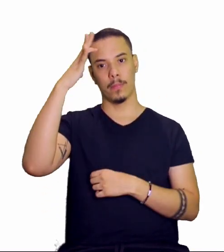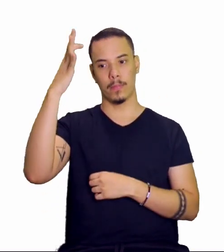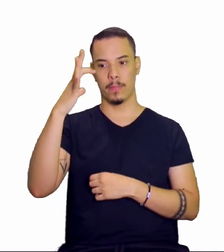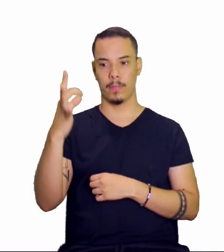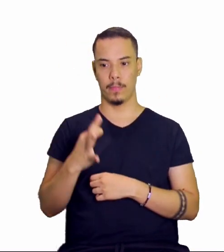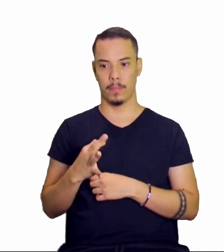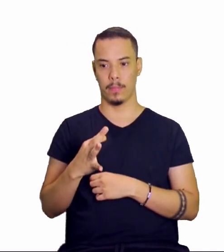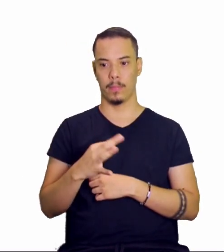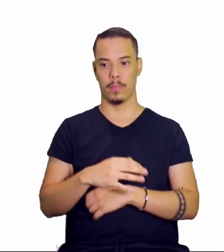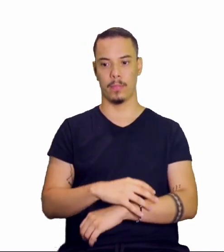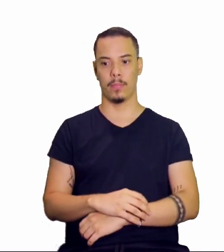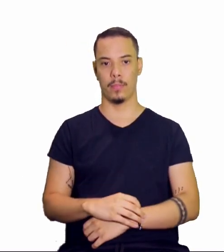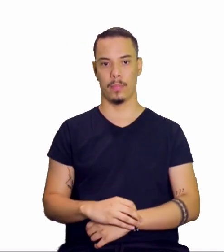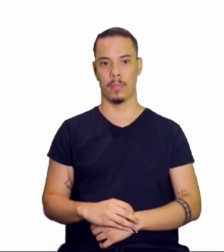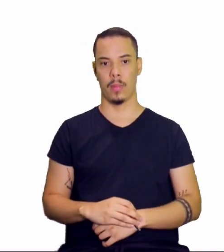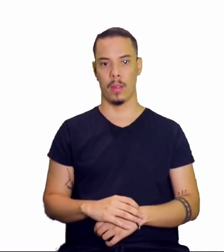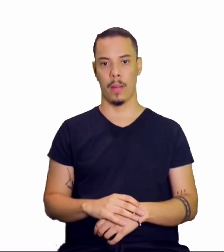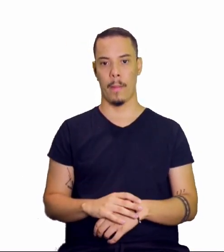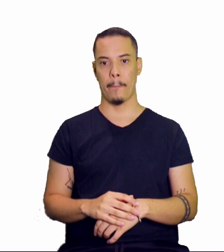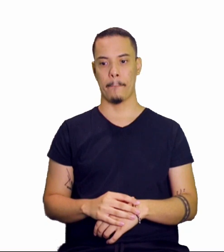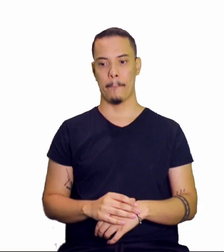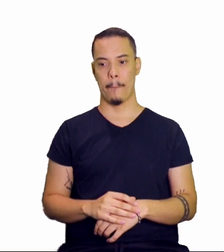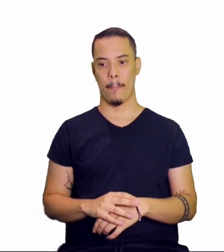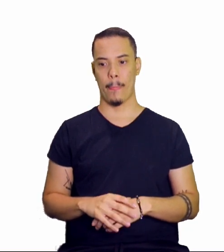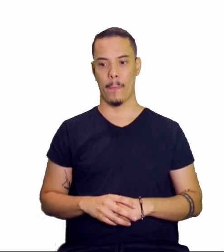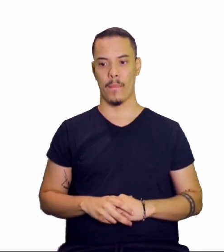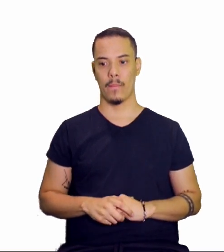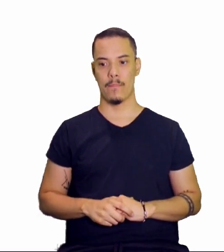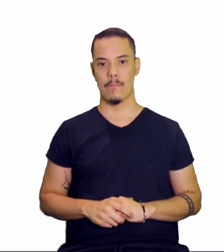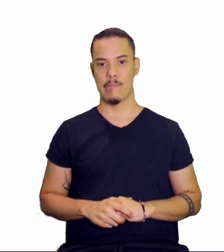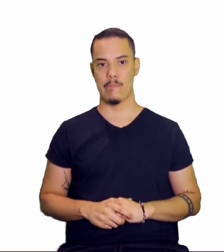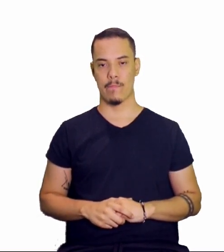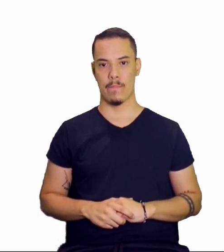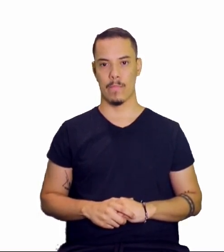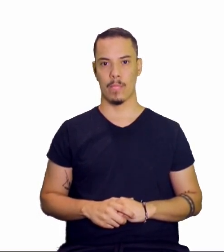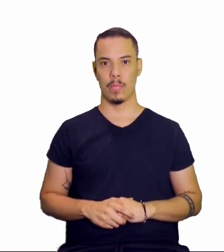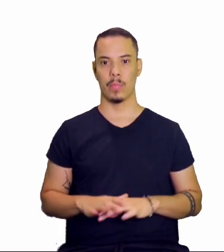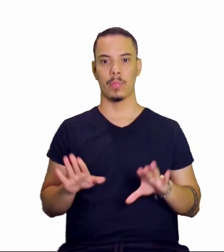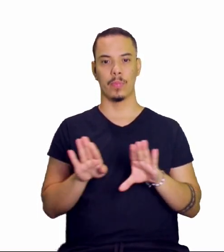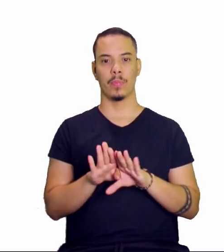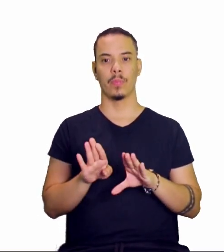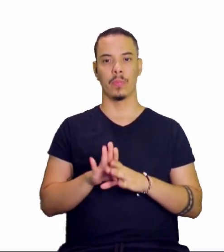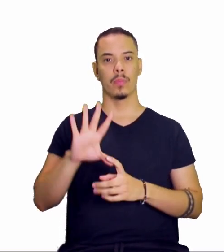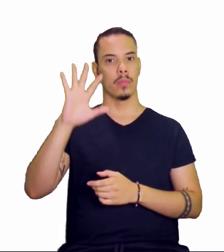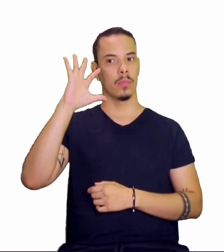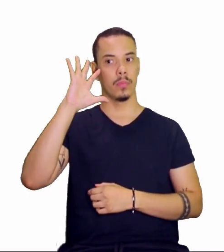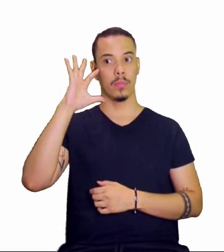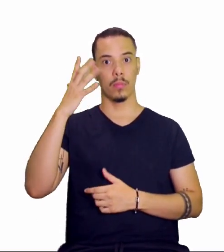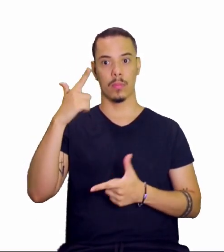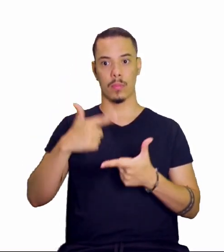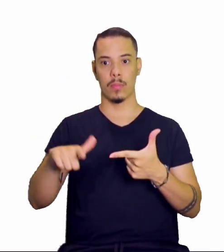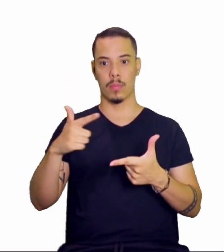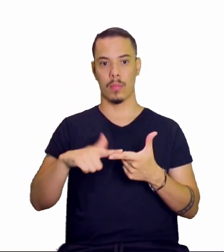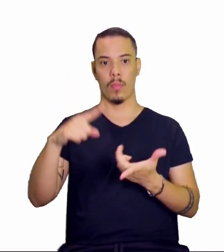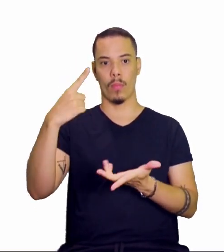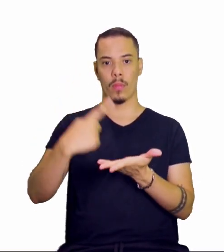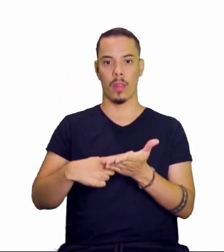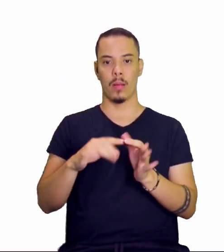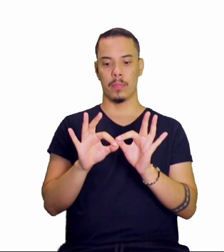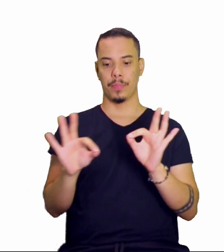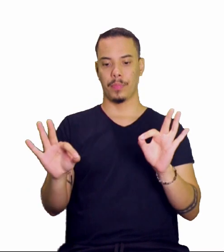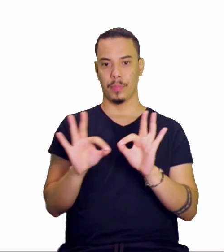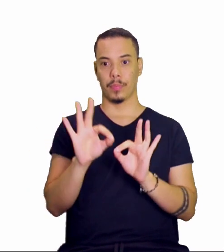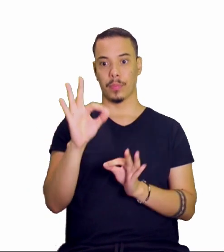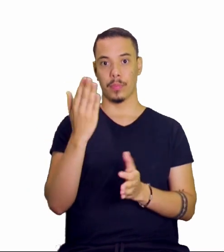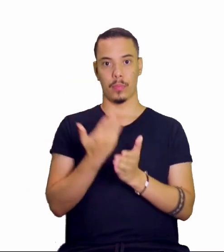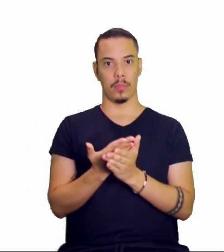claro. A comunicação é importante também. Então, logo para resolver esse problema, criou uma convenção para as unidades de comprimento que eles estudam